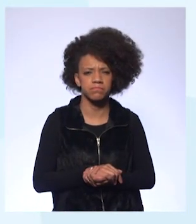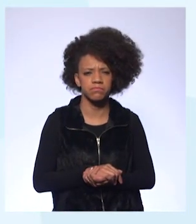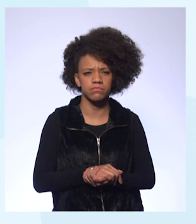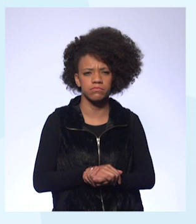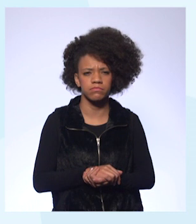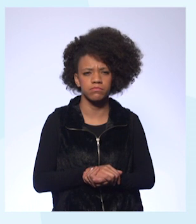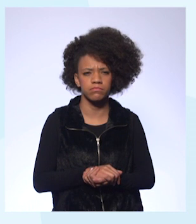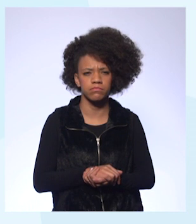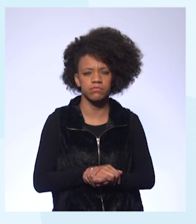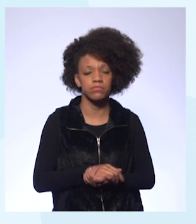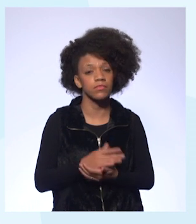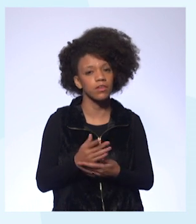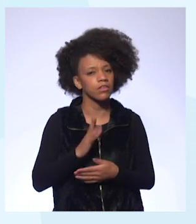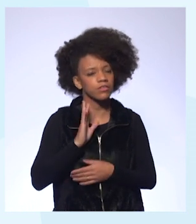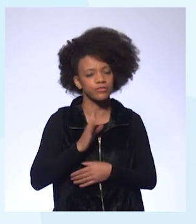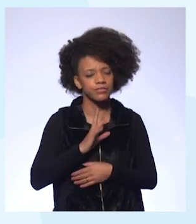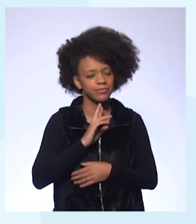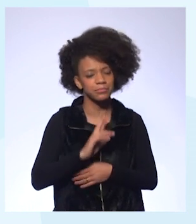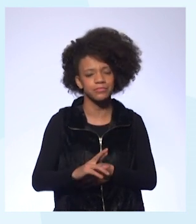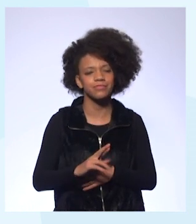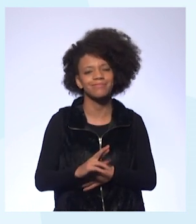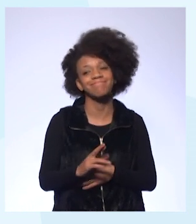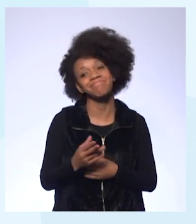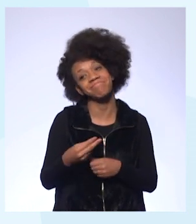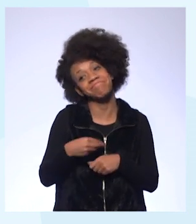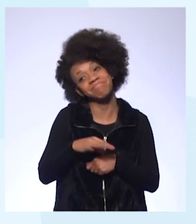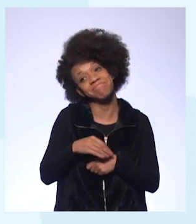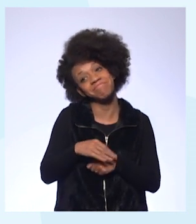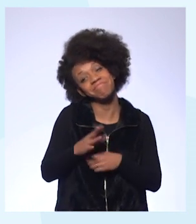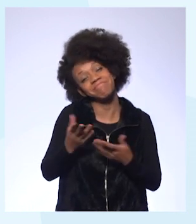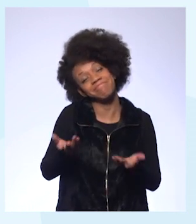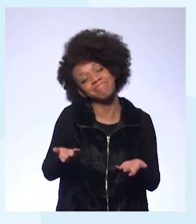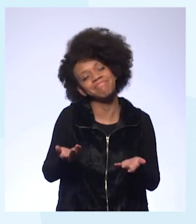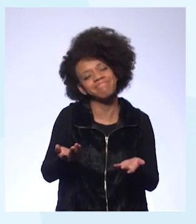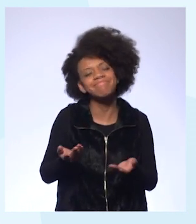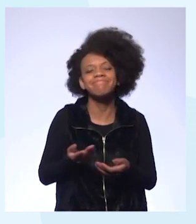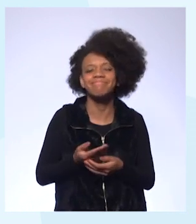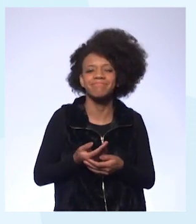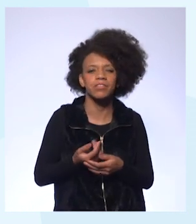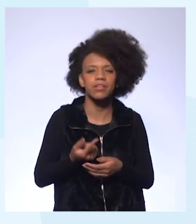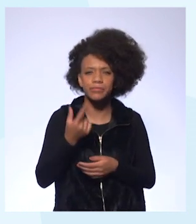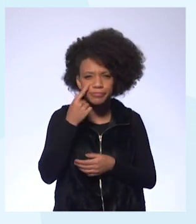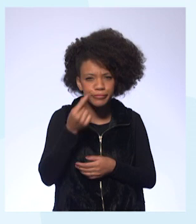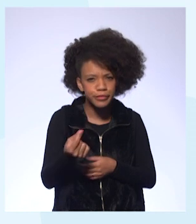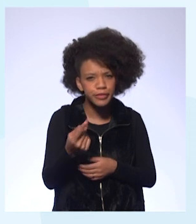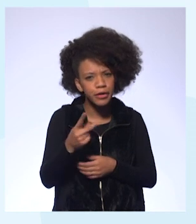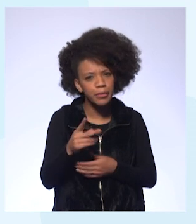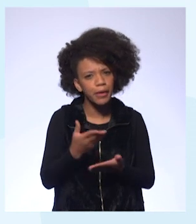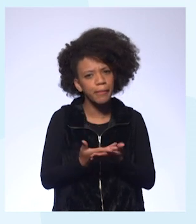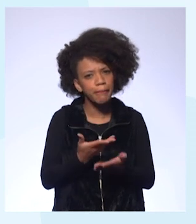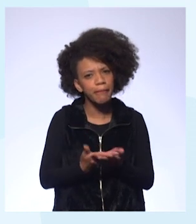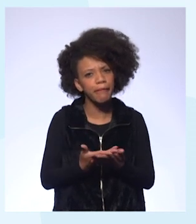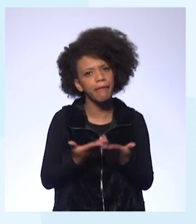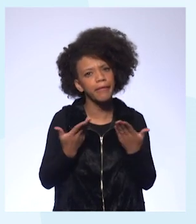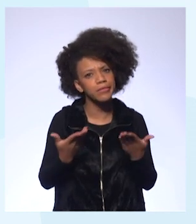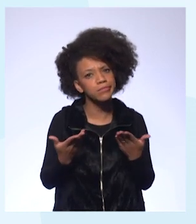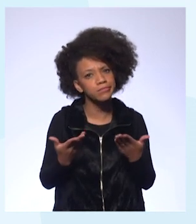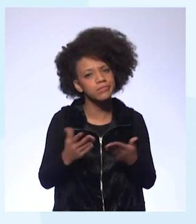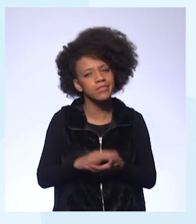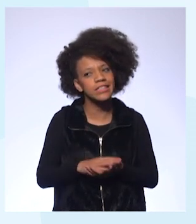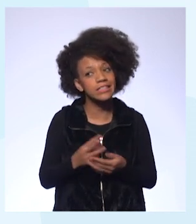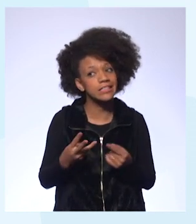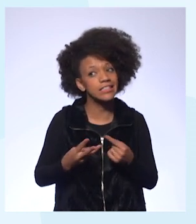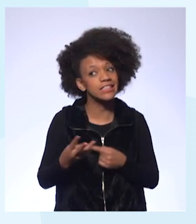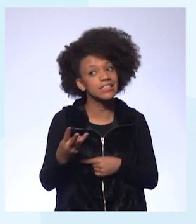warning não depende Acabei de responder Antônio spoiler Sport Zone atenção na sua própria Aula história que faz